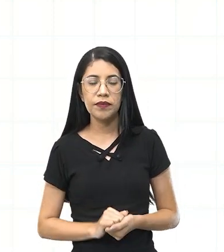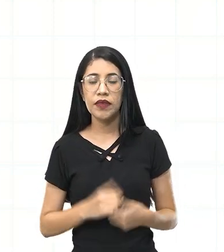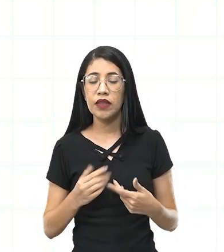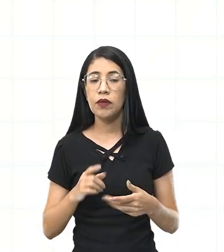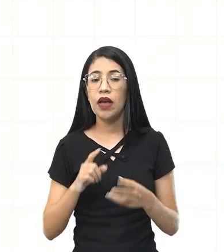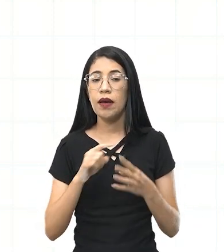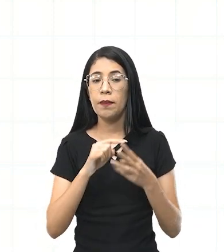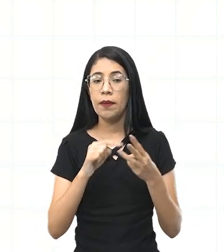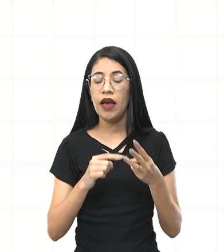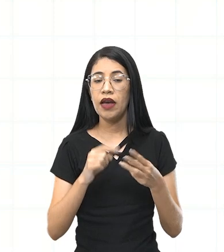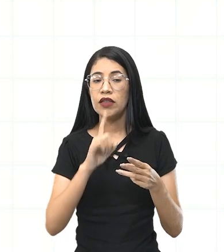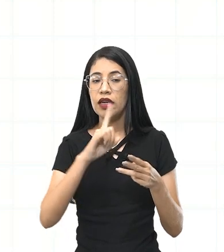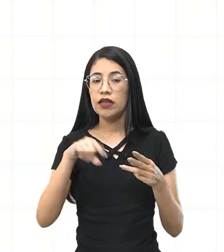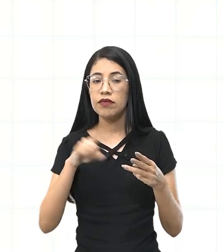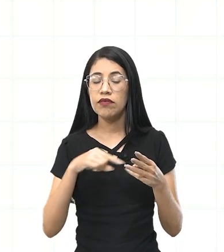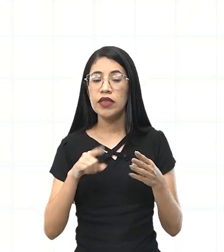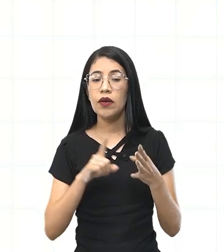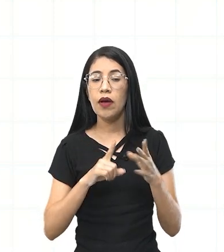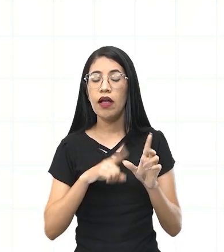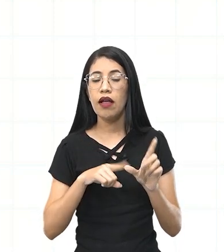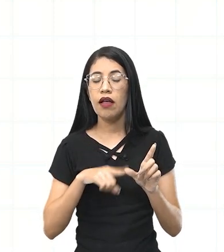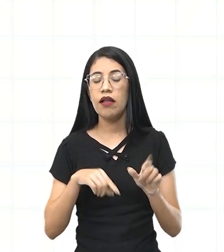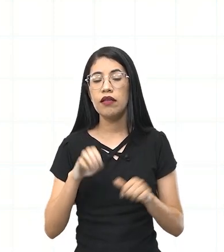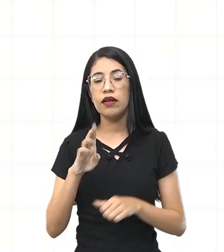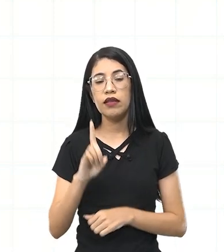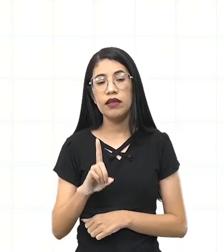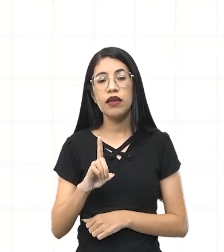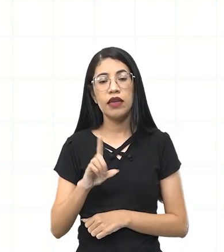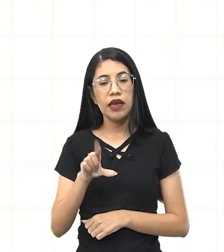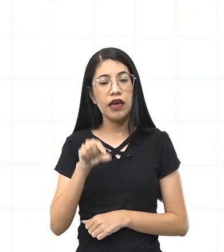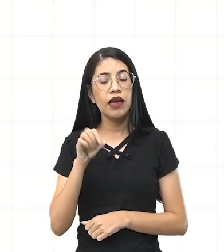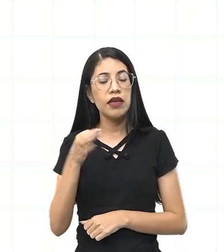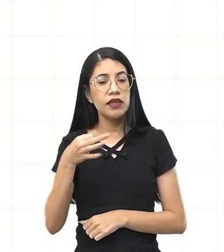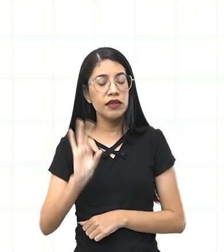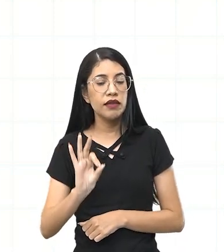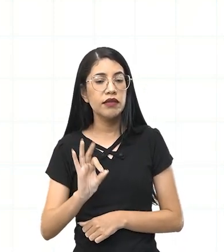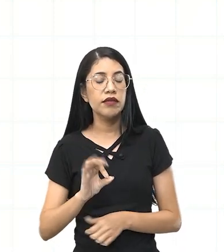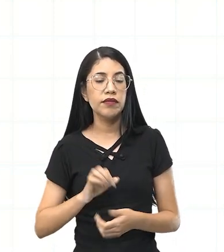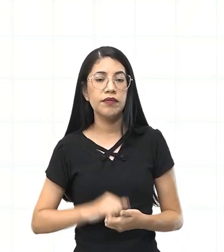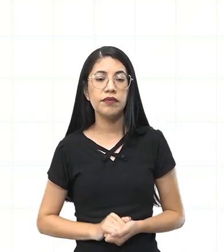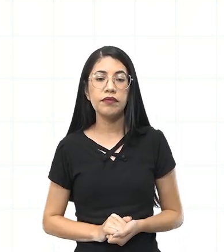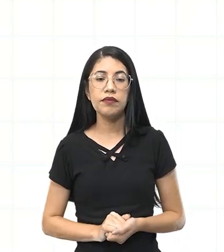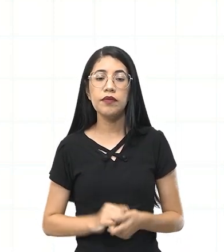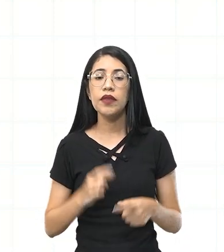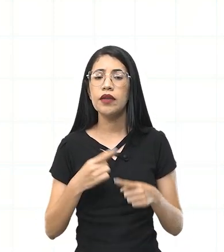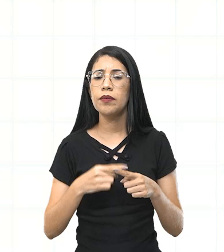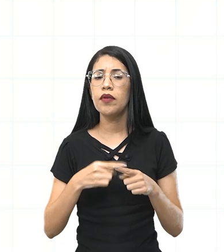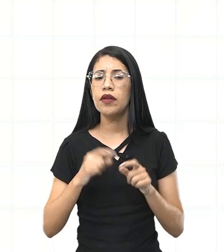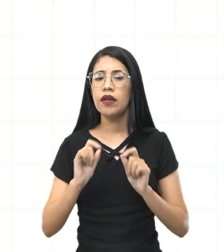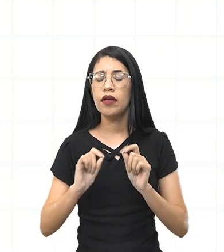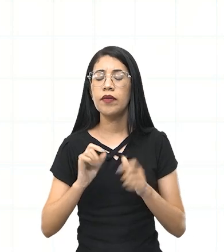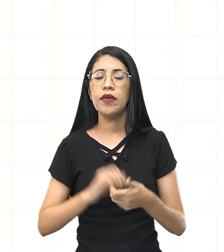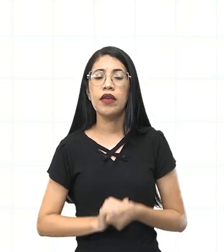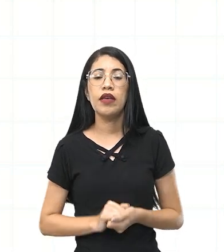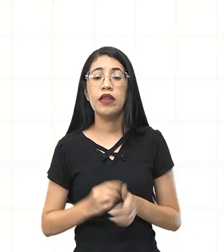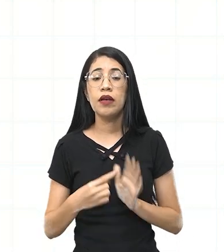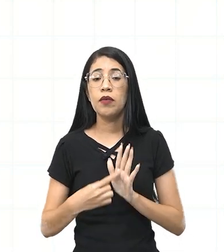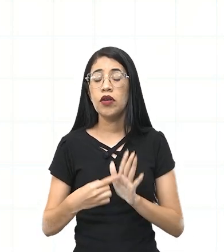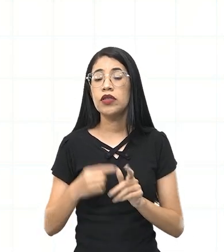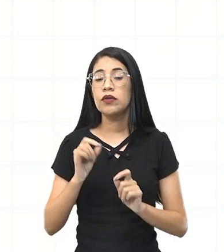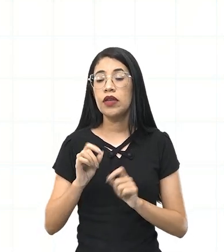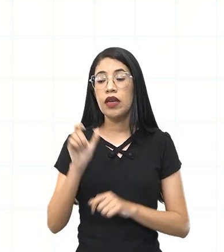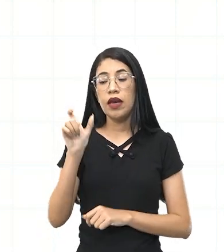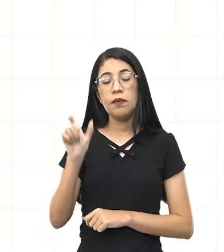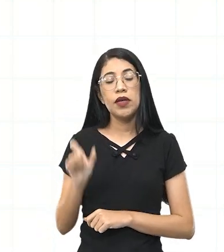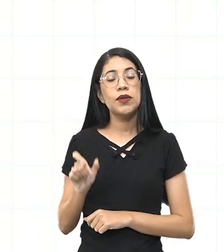eliminei 3, só sobrou a letra D, que é a nossa alternativa correta, certo? Por quê? Porque é uma reflexão do